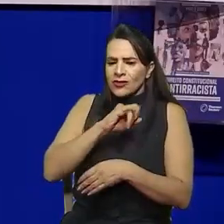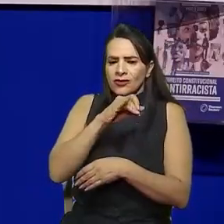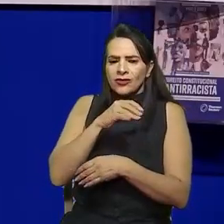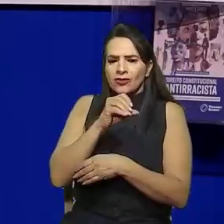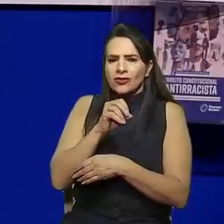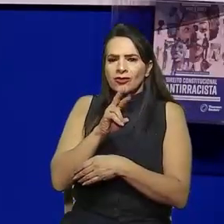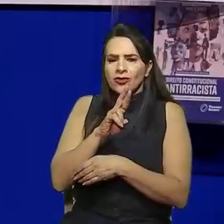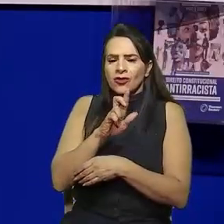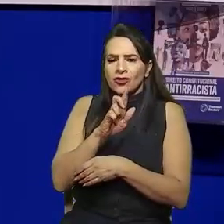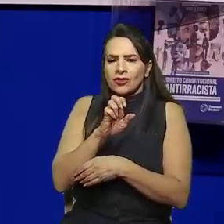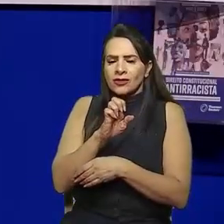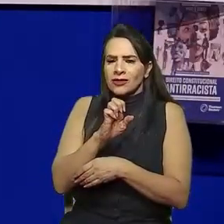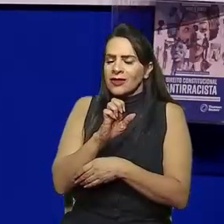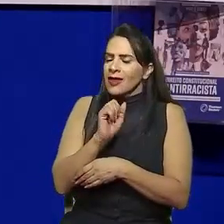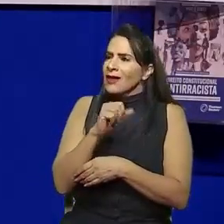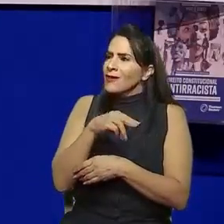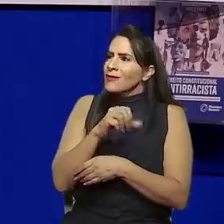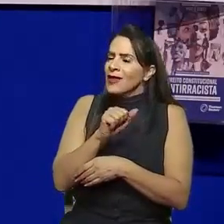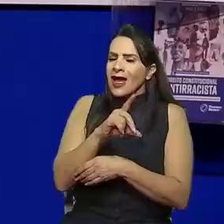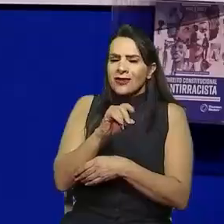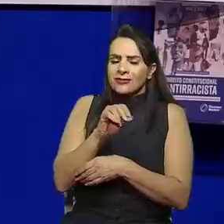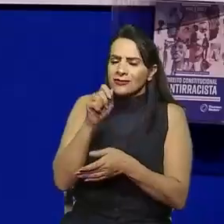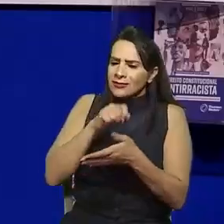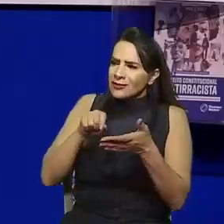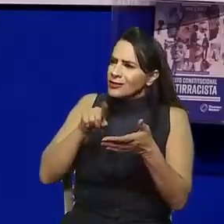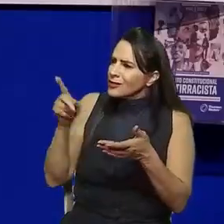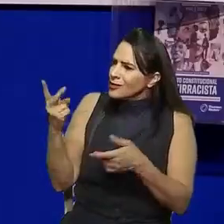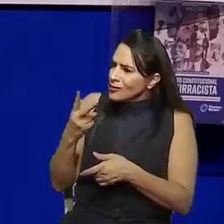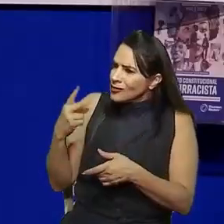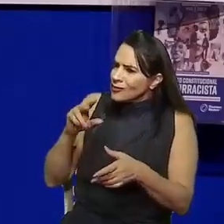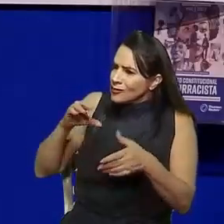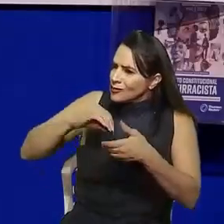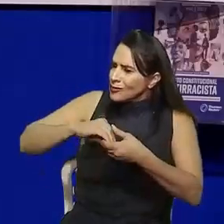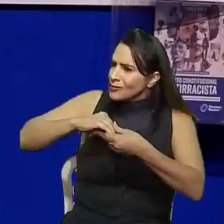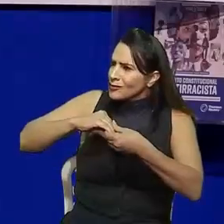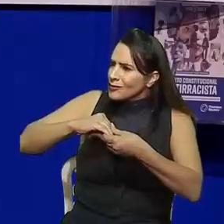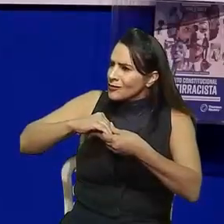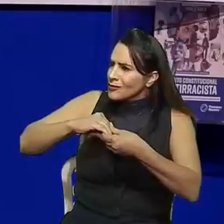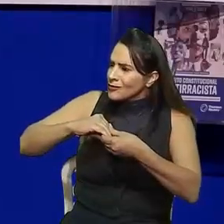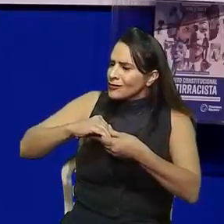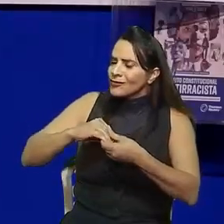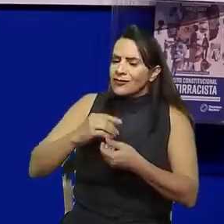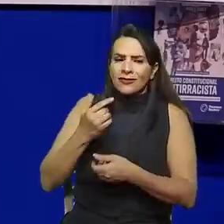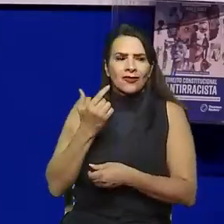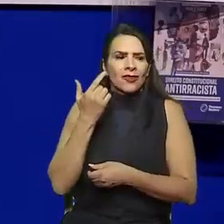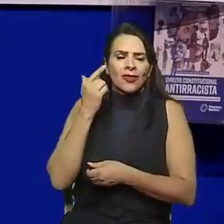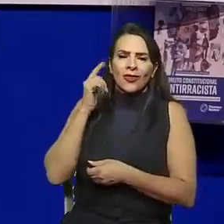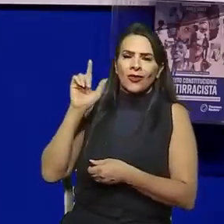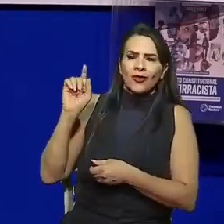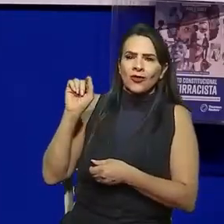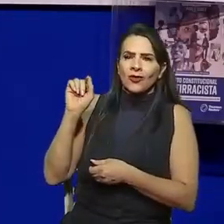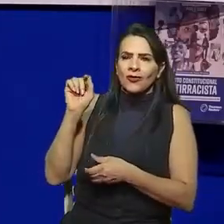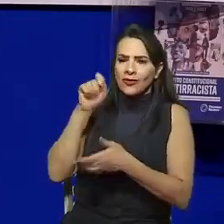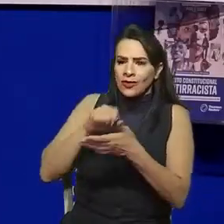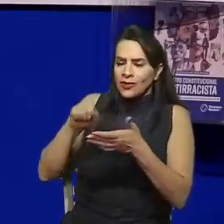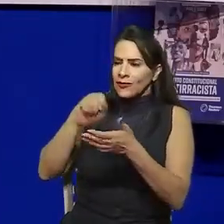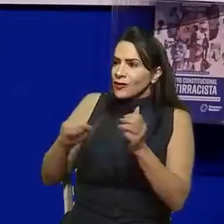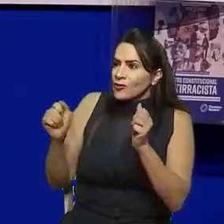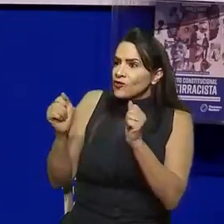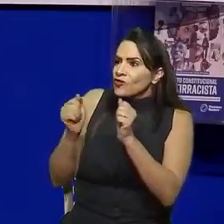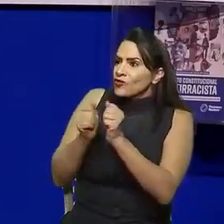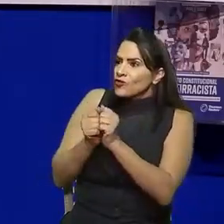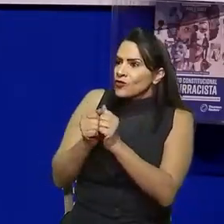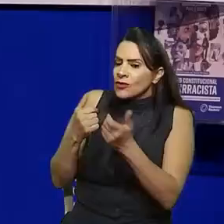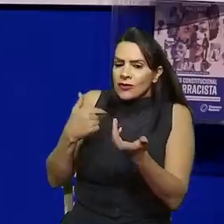de mãos dadas? E outro dia a Morgana falou de um livro que vocês escreveram juntos. E eu